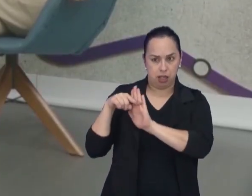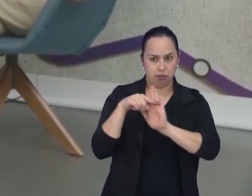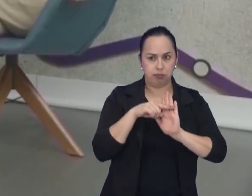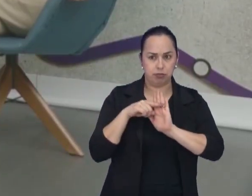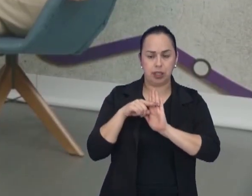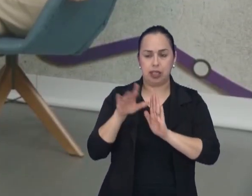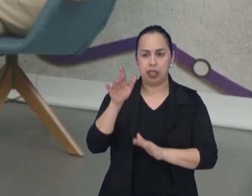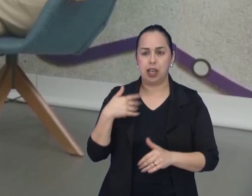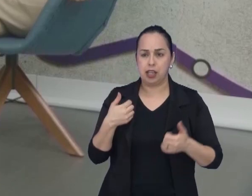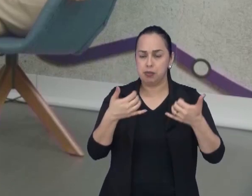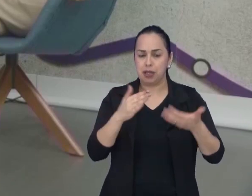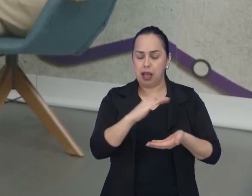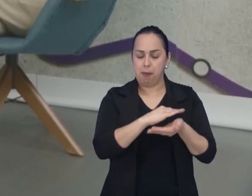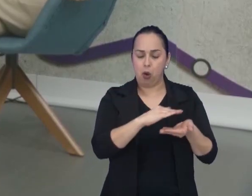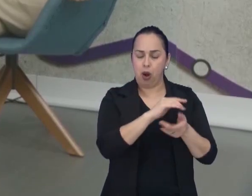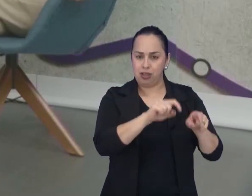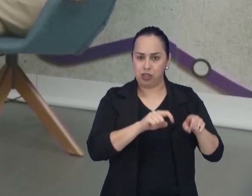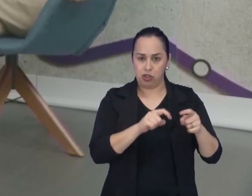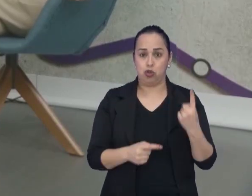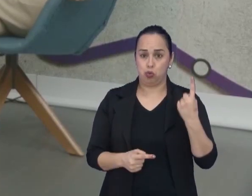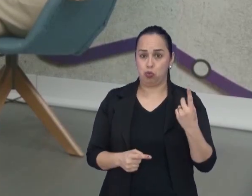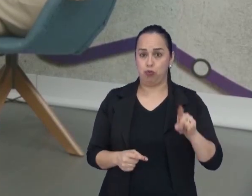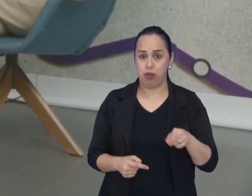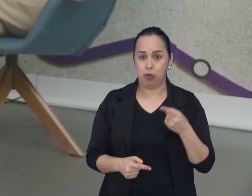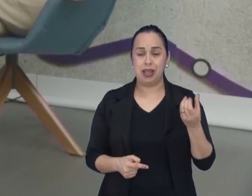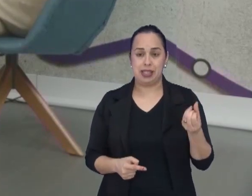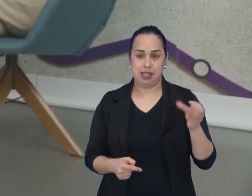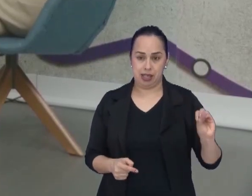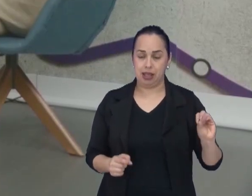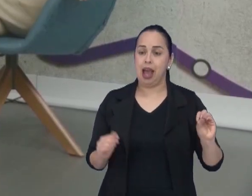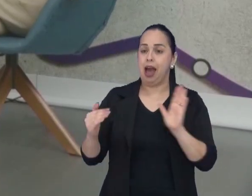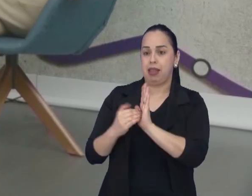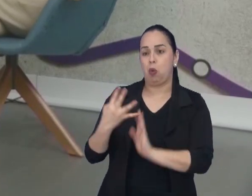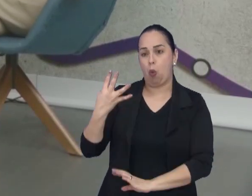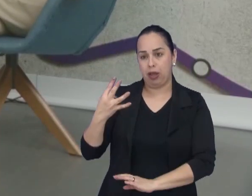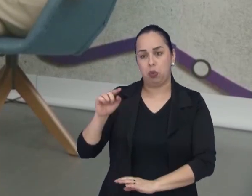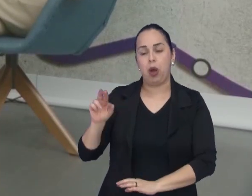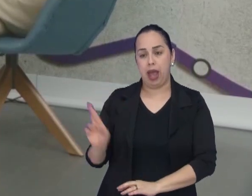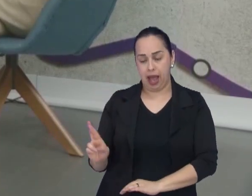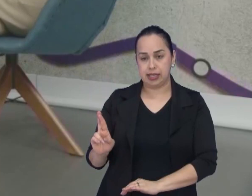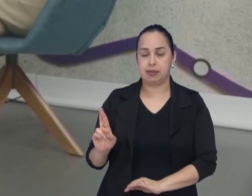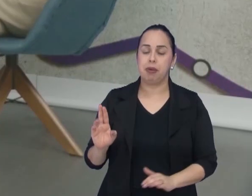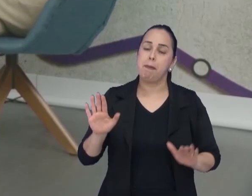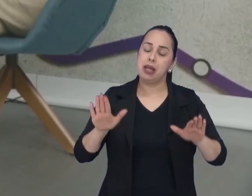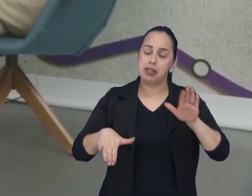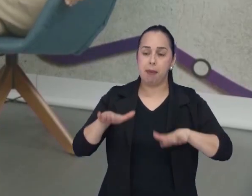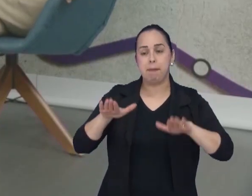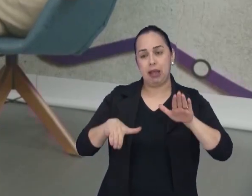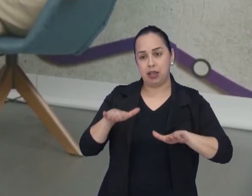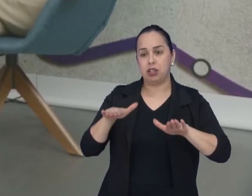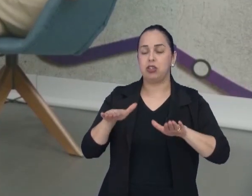a questão do bolinho caipira, ele varia de R$ 1,60 a R$ 4,00 no produtor. Mas aí depende, claro, você vê, um